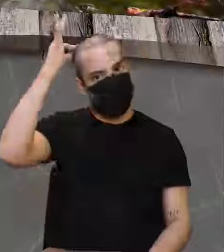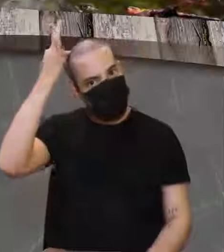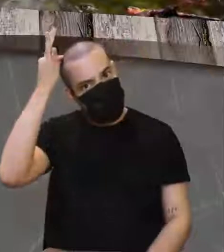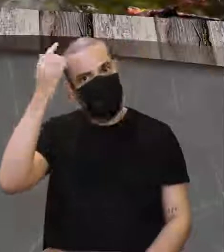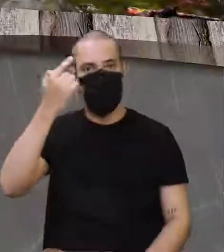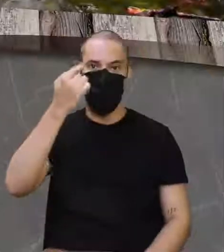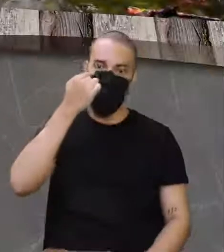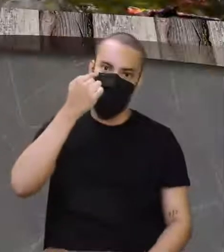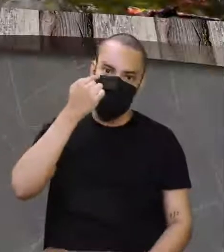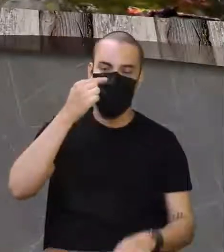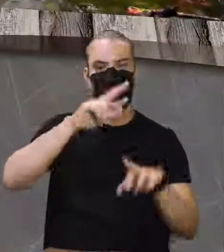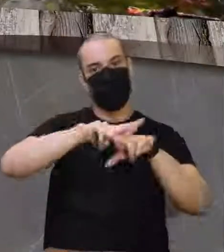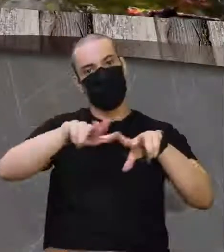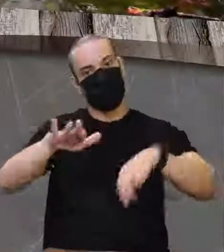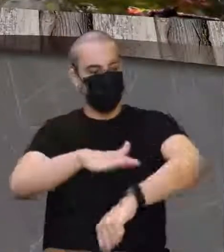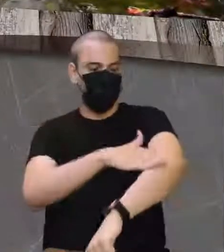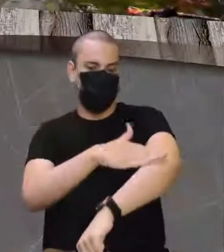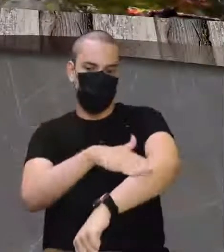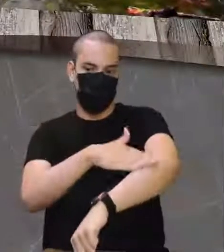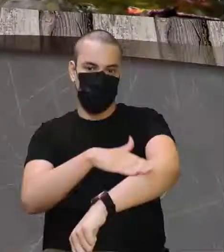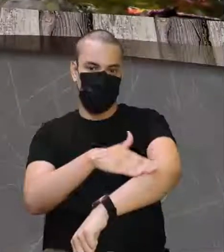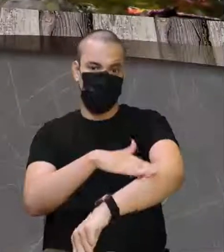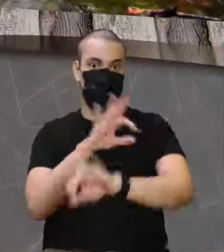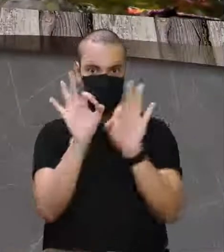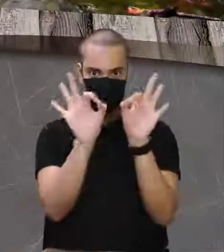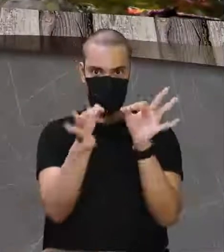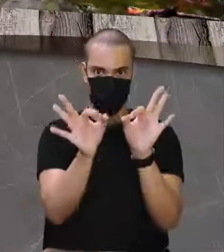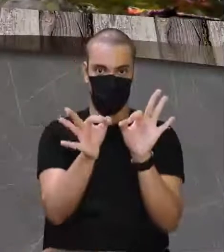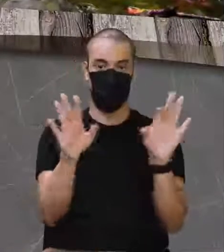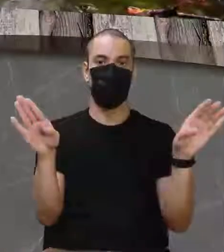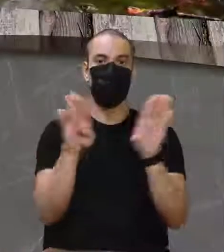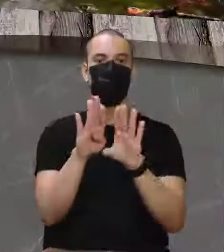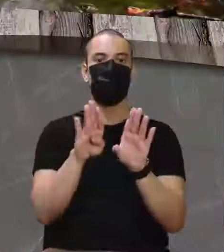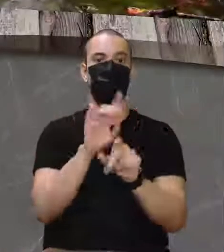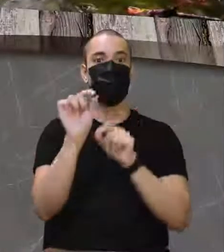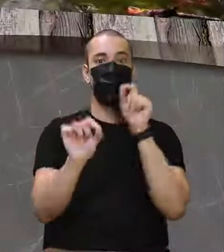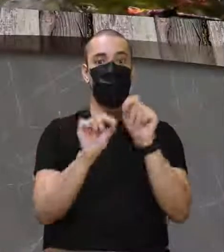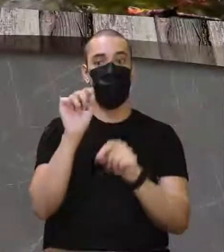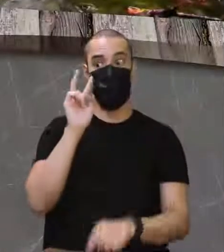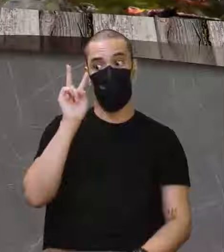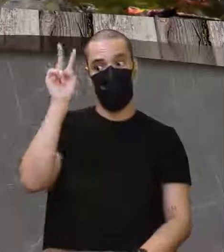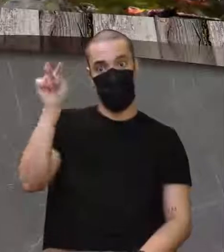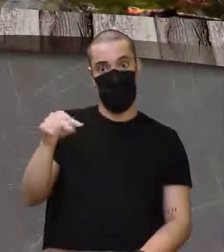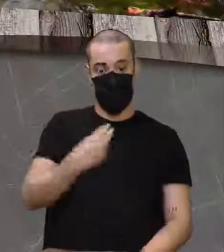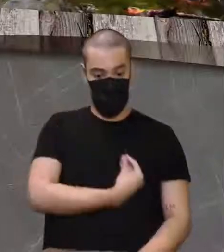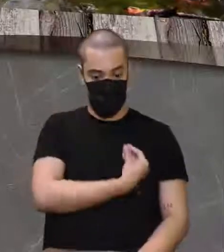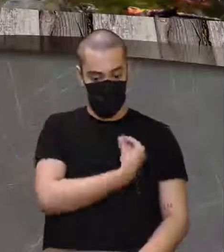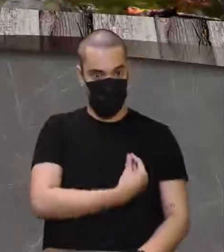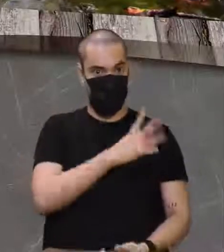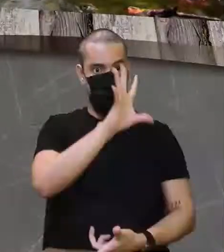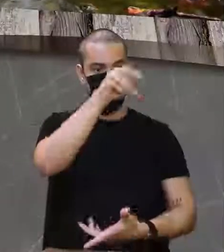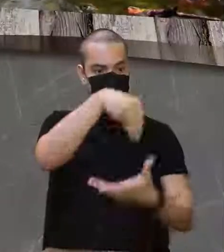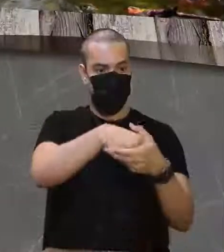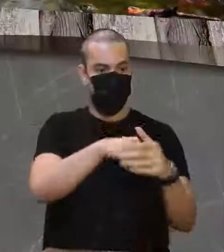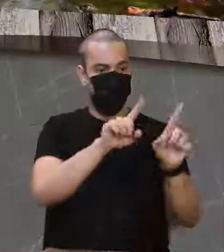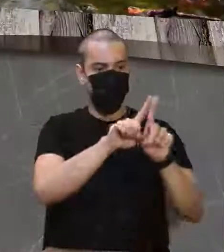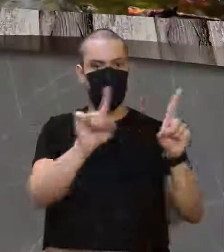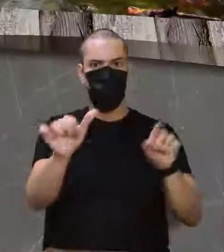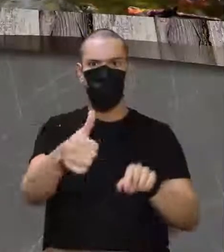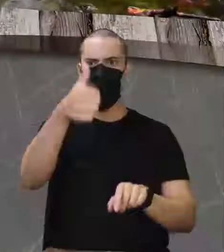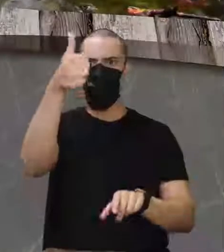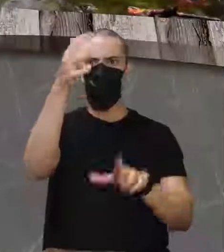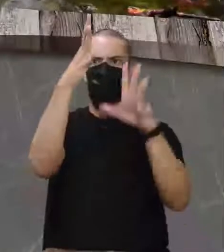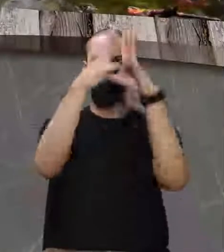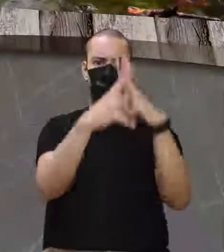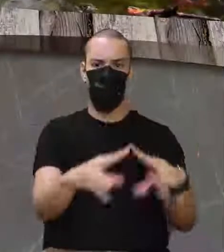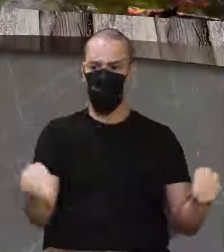cabelo, altura, enfim, cor da pele. Certo? E que ele observou com aquela presença, né? Primeiro sumiu uma